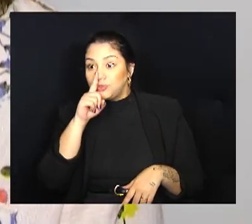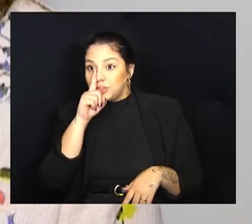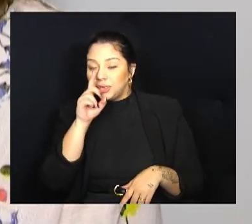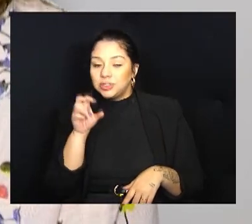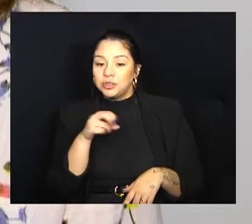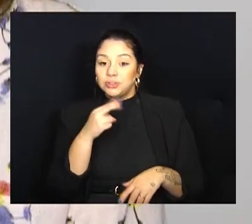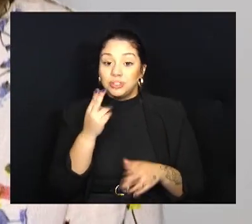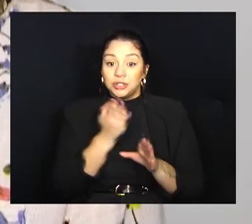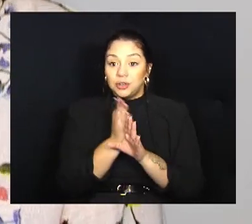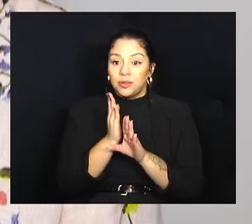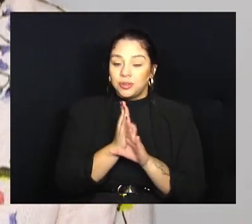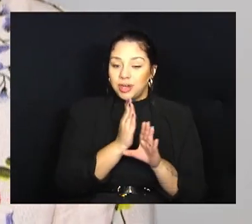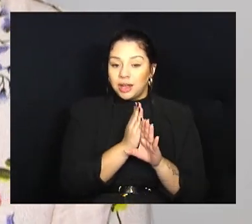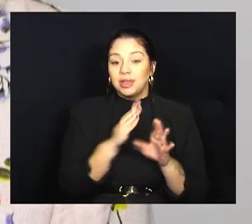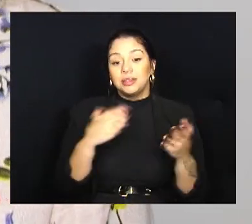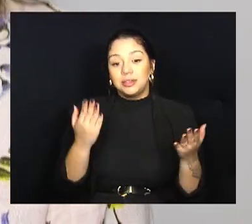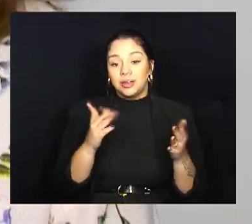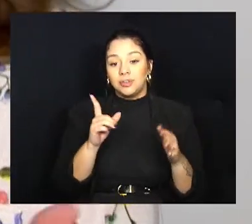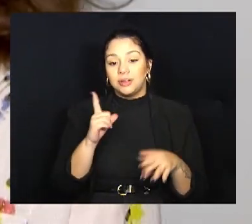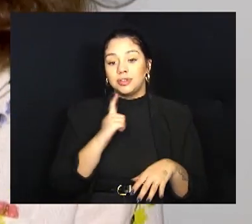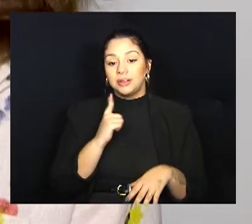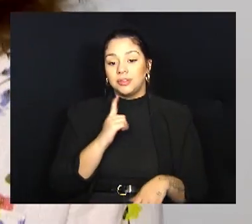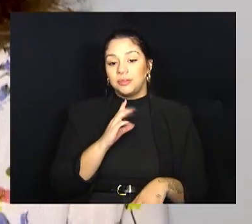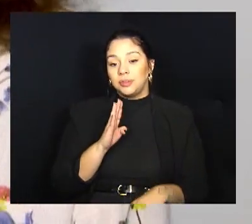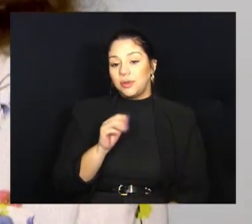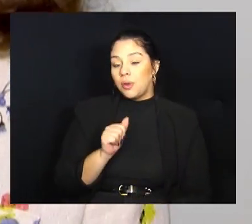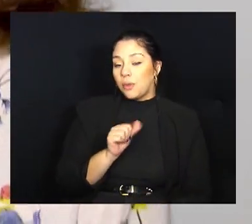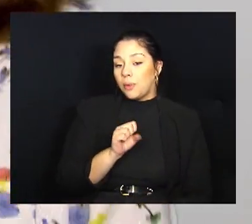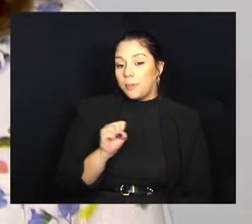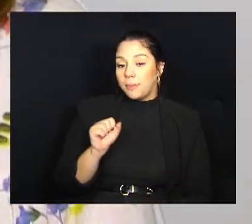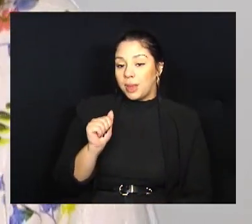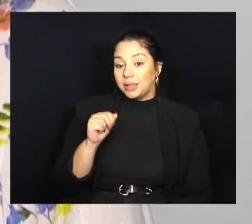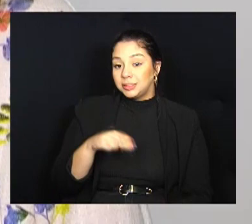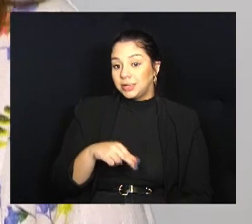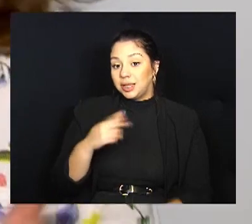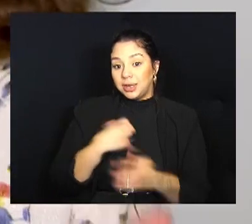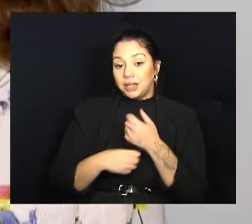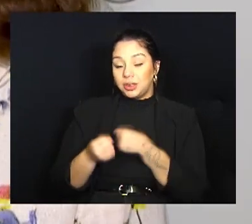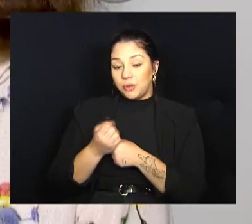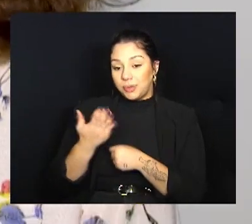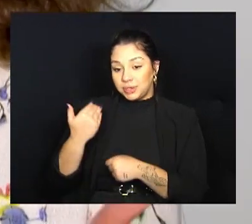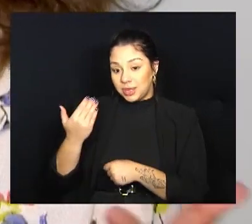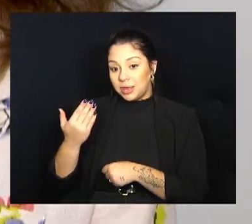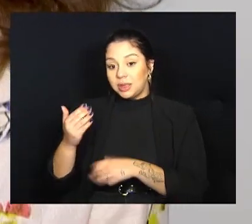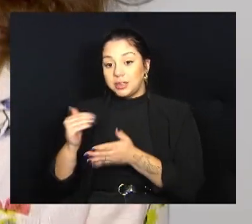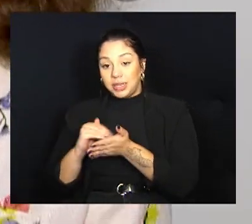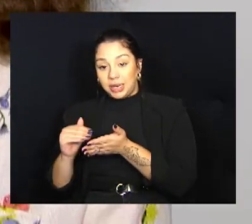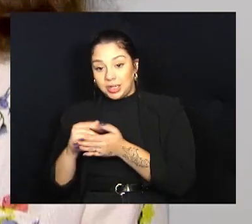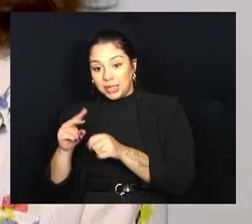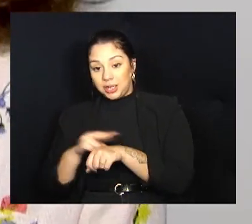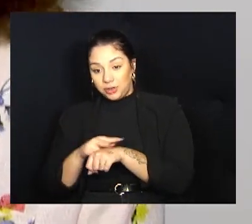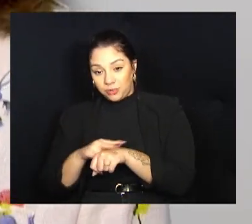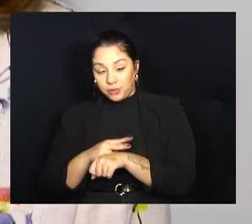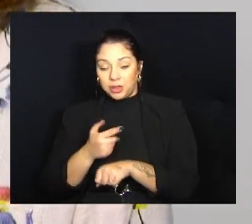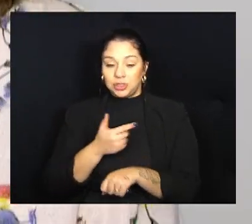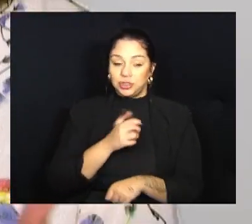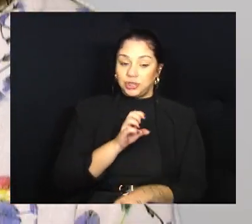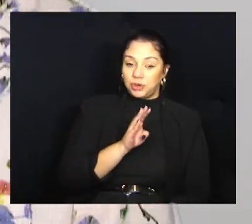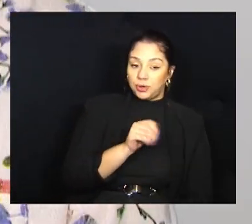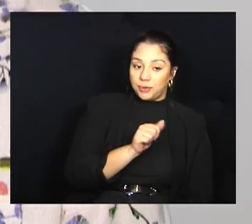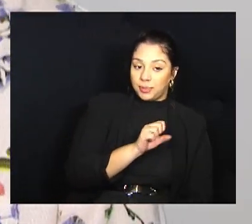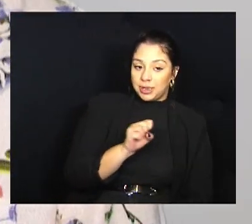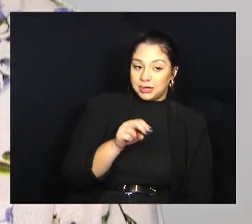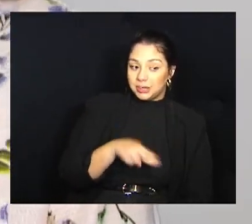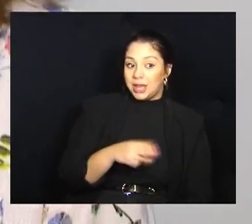enxergar. E, por final, a gente teve o Baçan, que também, ano passado, tanto a Secretaria do Verde como o Baçan nos ajudaram ano passado. E